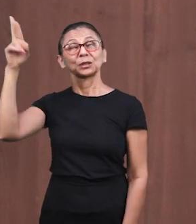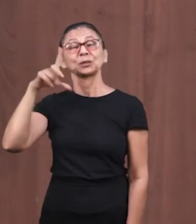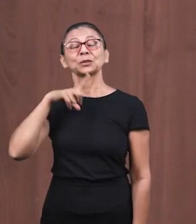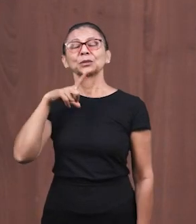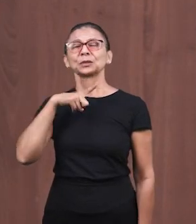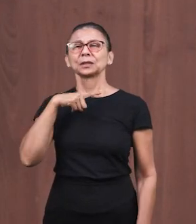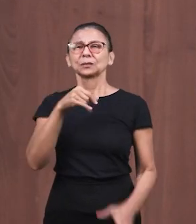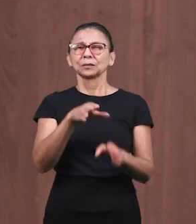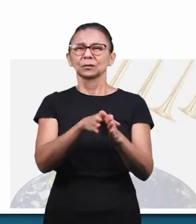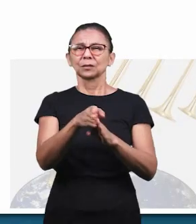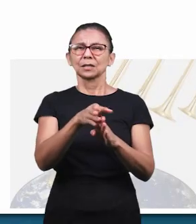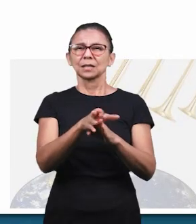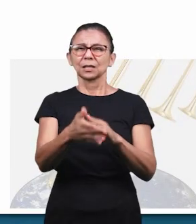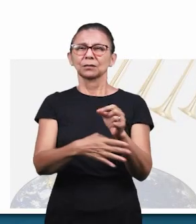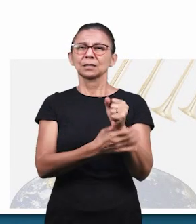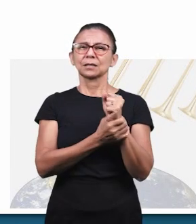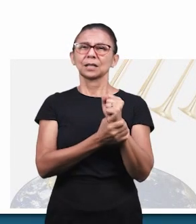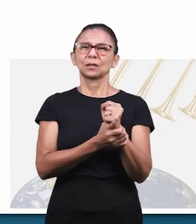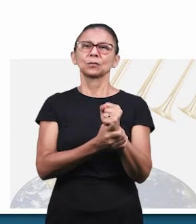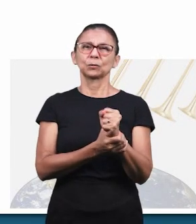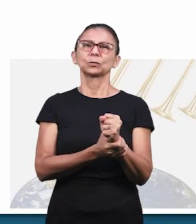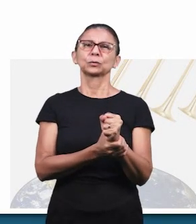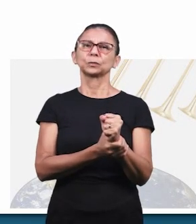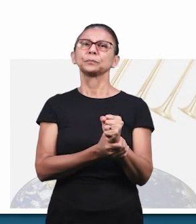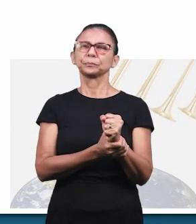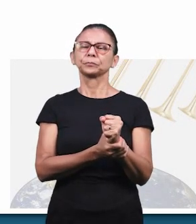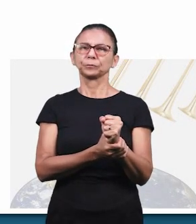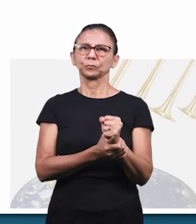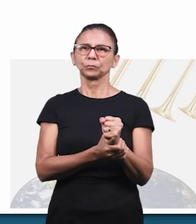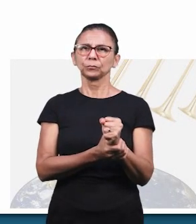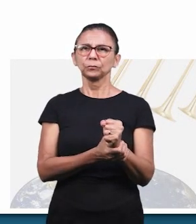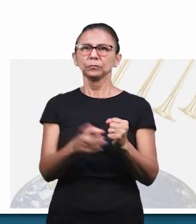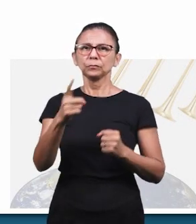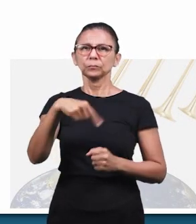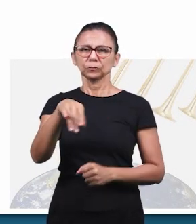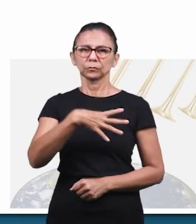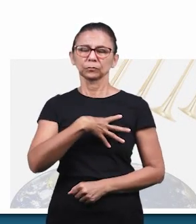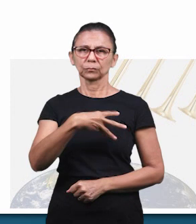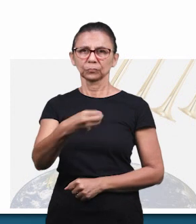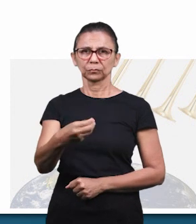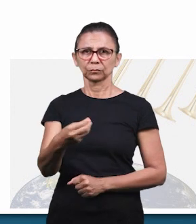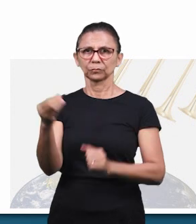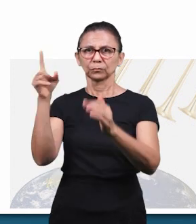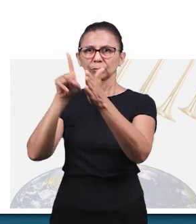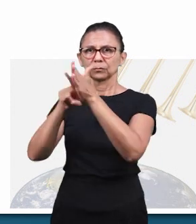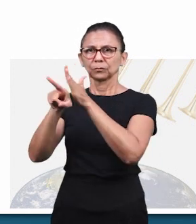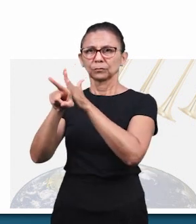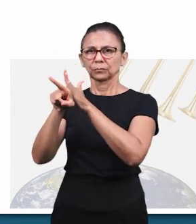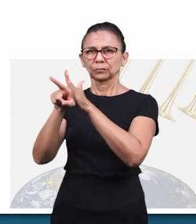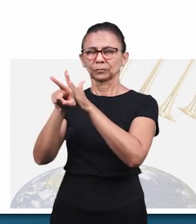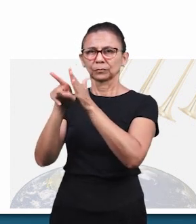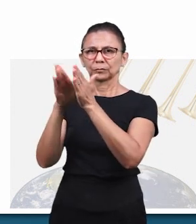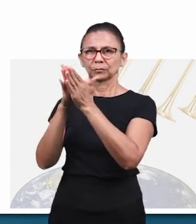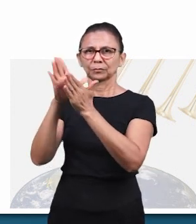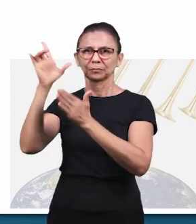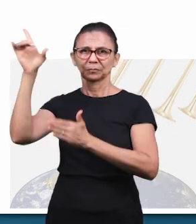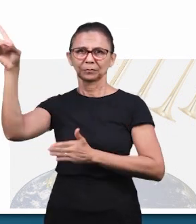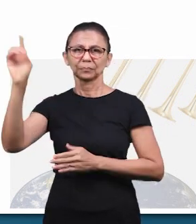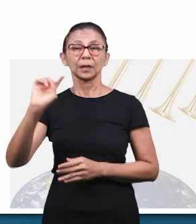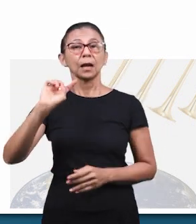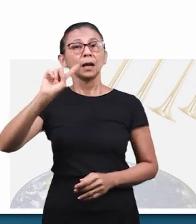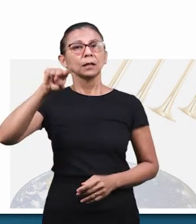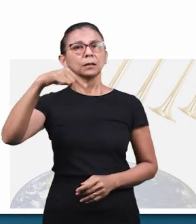Senhor tem orientação segura para a vida dos nossos filhos na consulta à sua palavra.